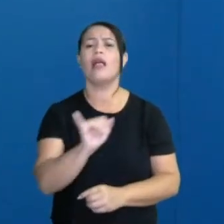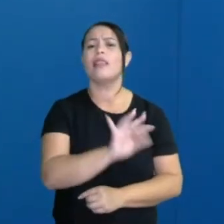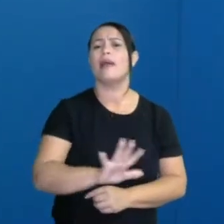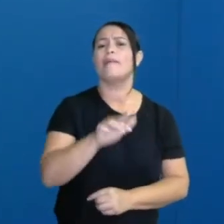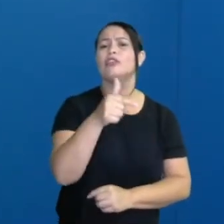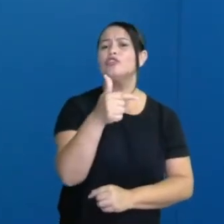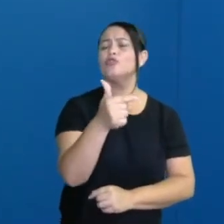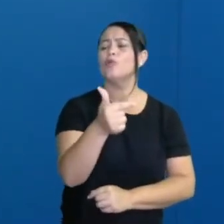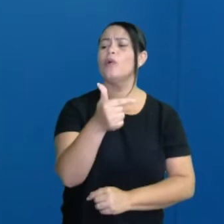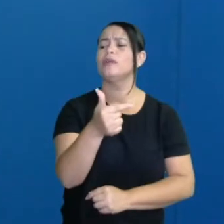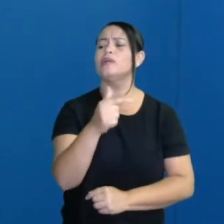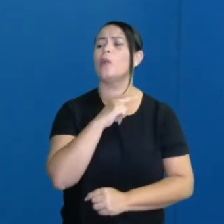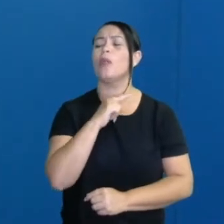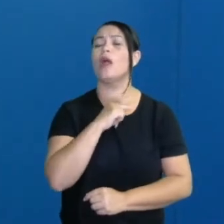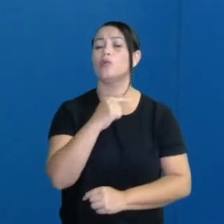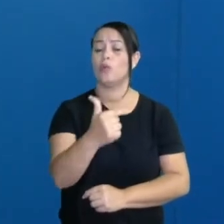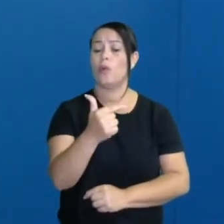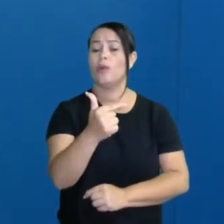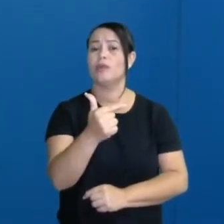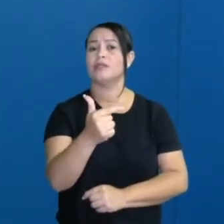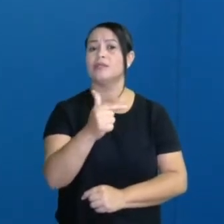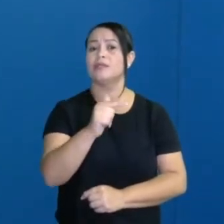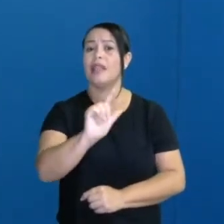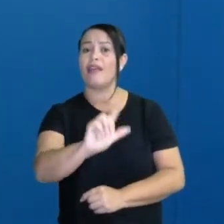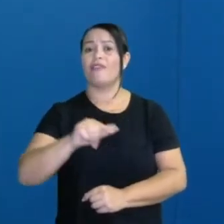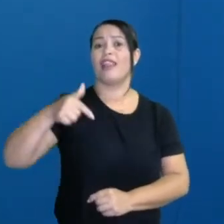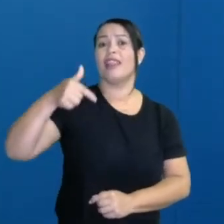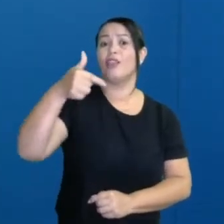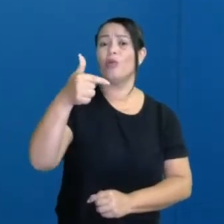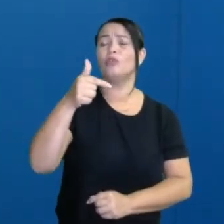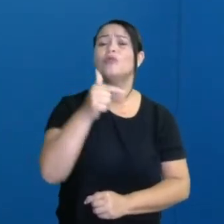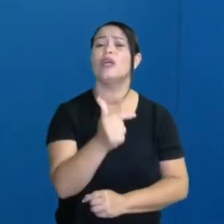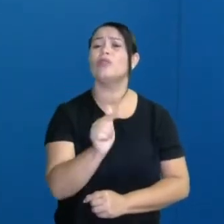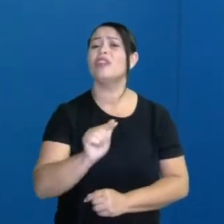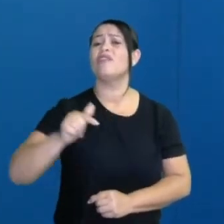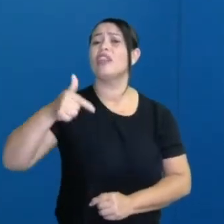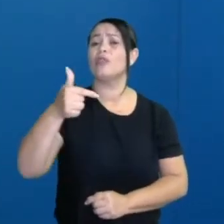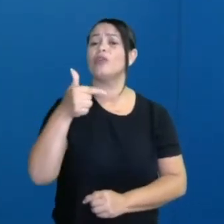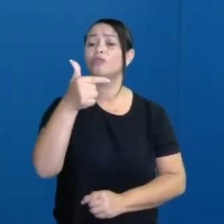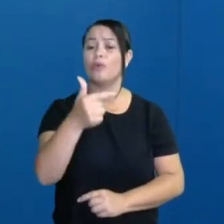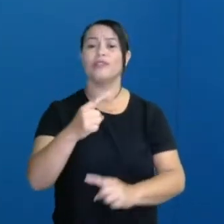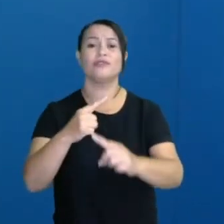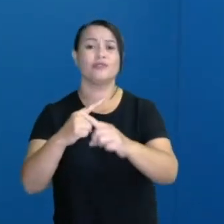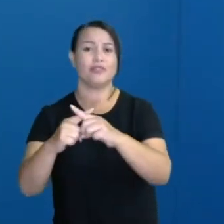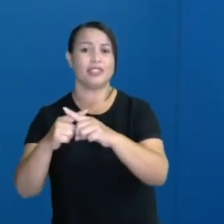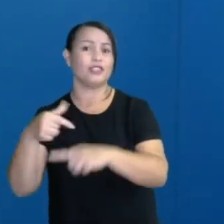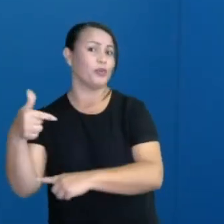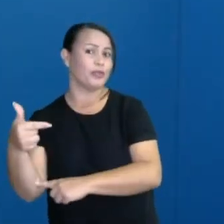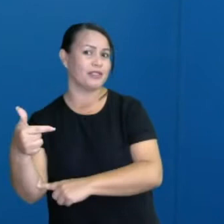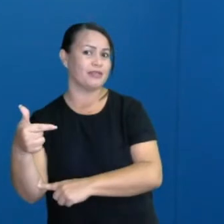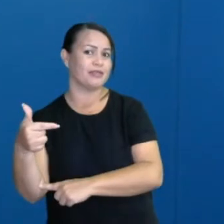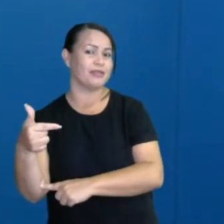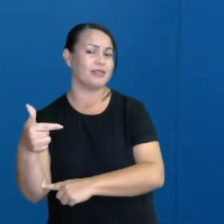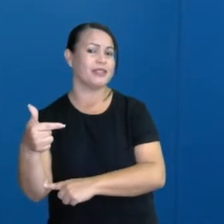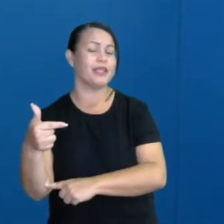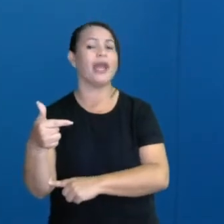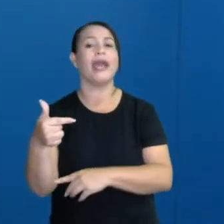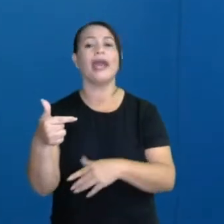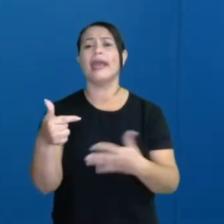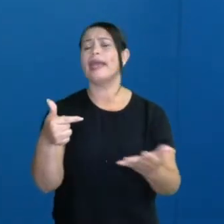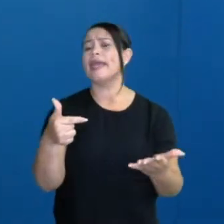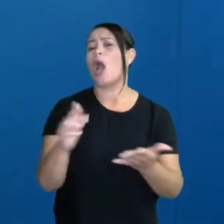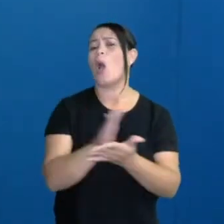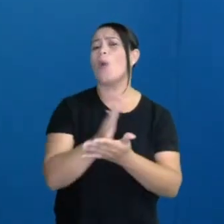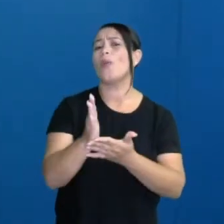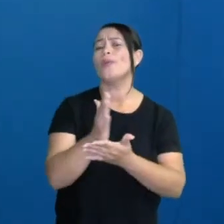figura 2, eu tenho quem? 2 elevado a 2. Quem é 2 elevado a 2? É 2 vezes 2.